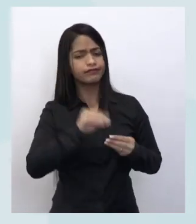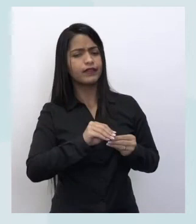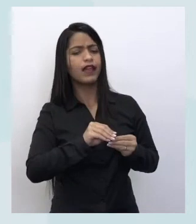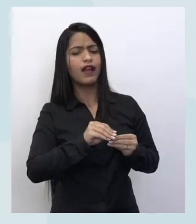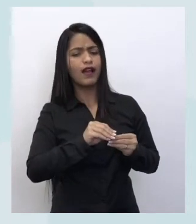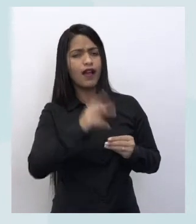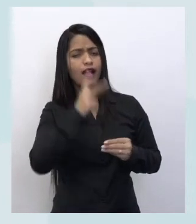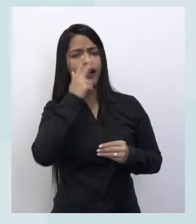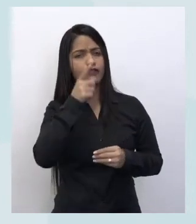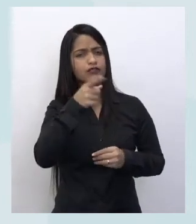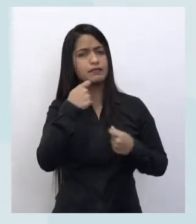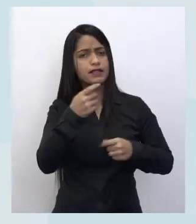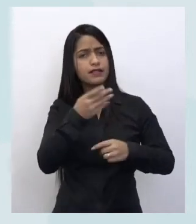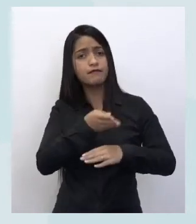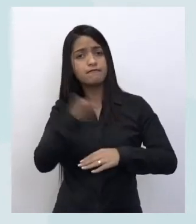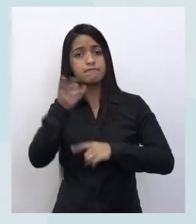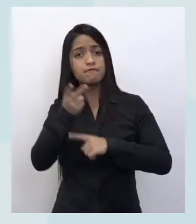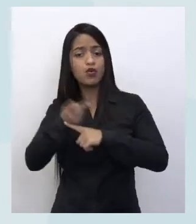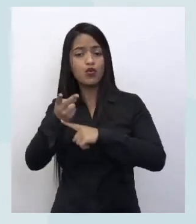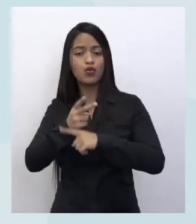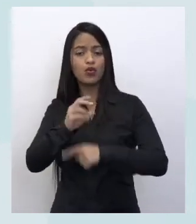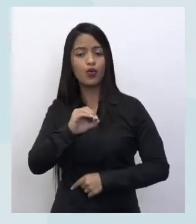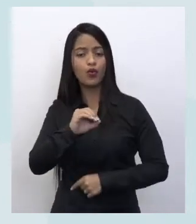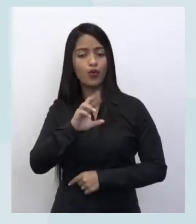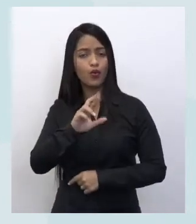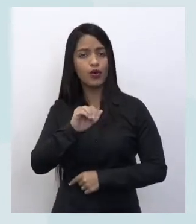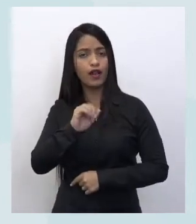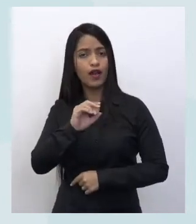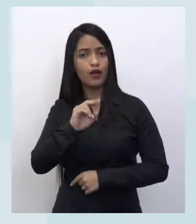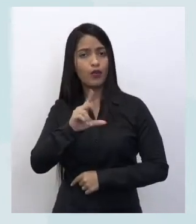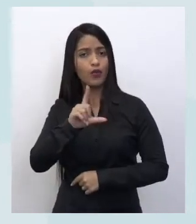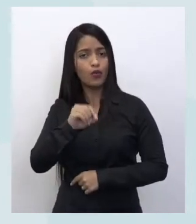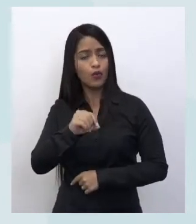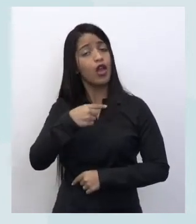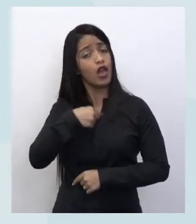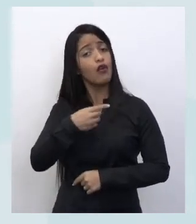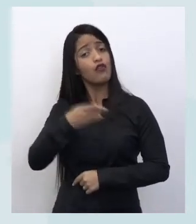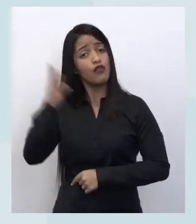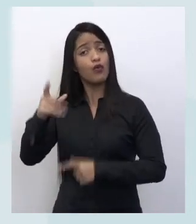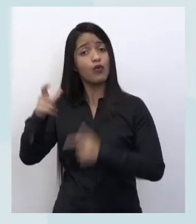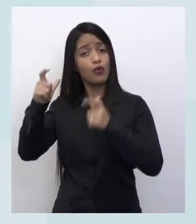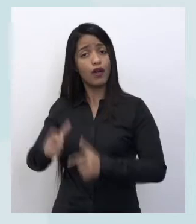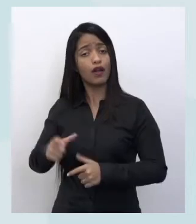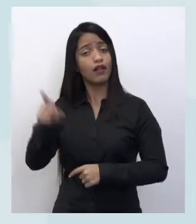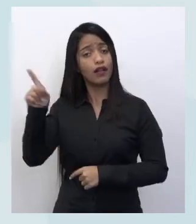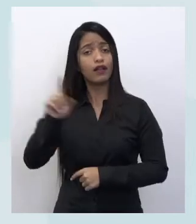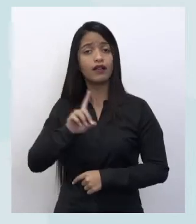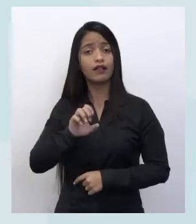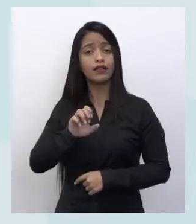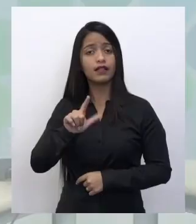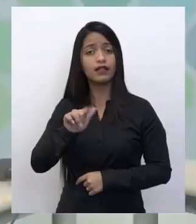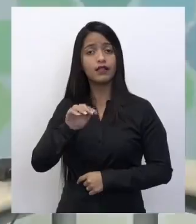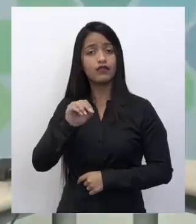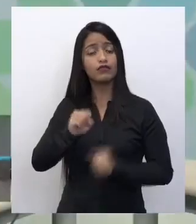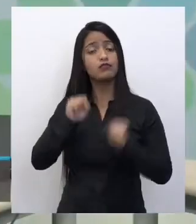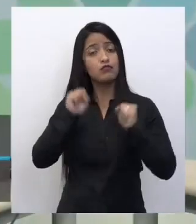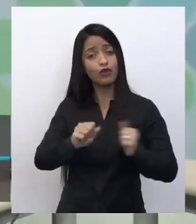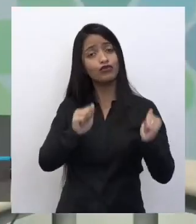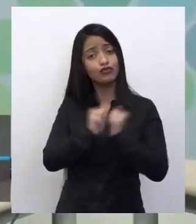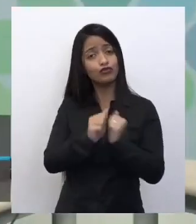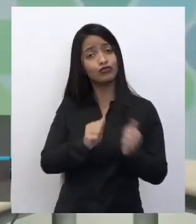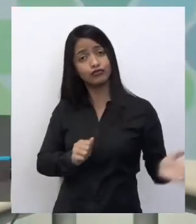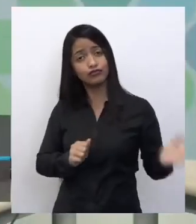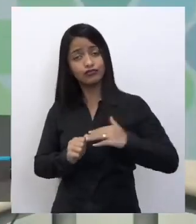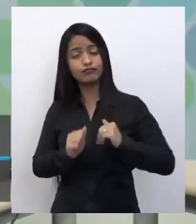fazem? Para Delfos vou indo, e justamente para consulta ao oráculo. Vocês poderão acompanhar-me. Então terminamos aí a